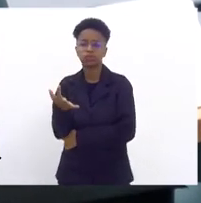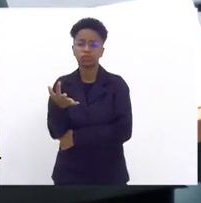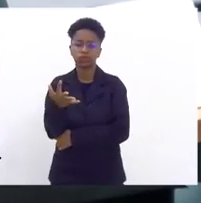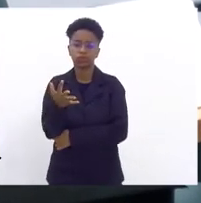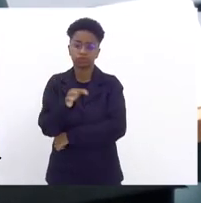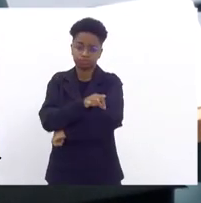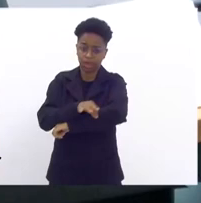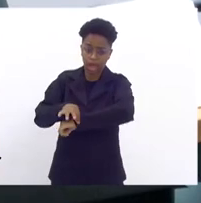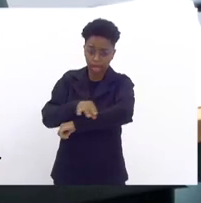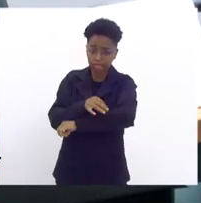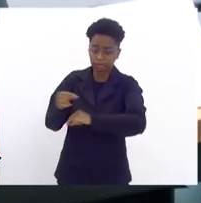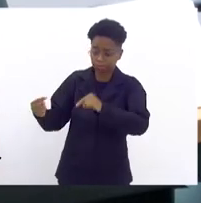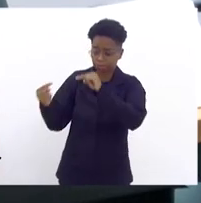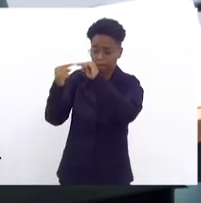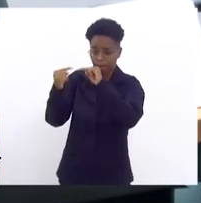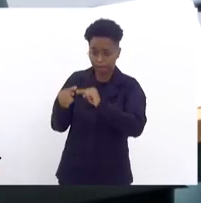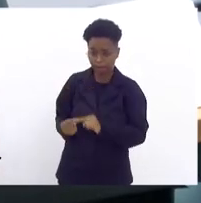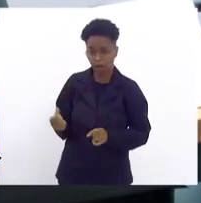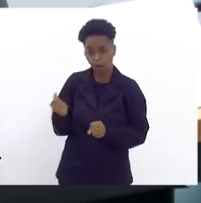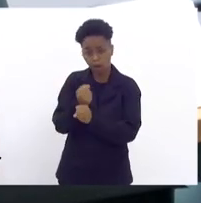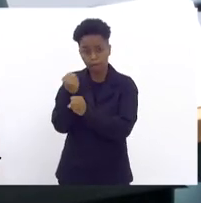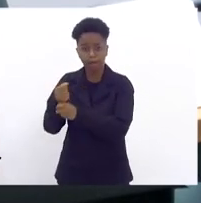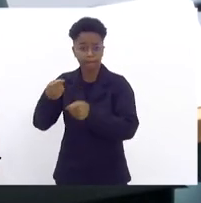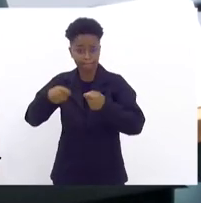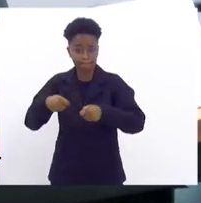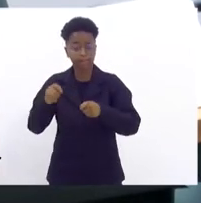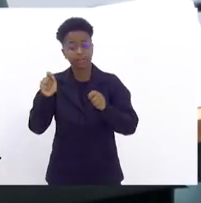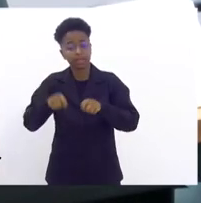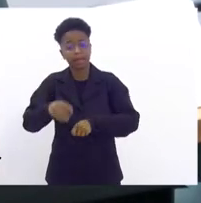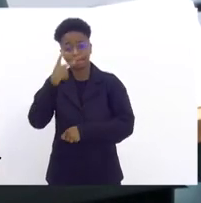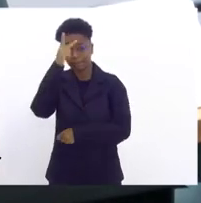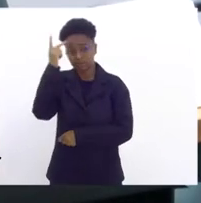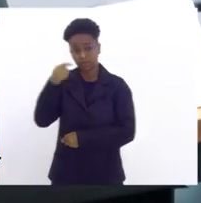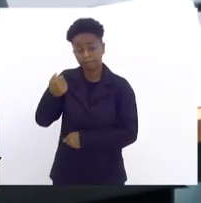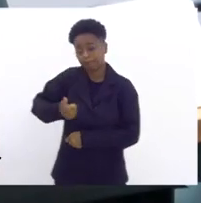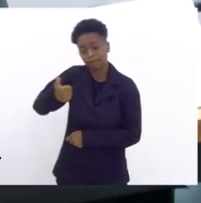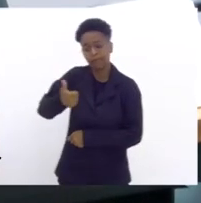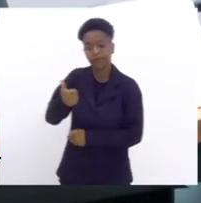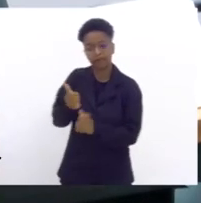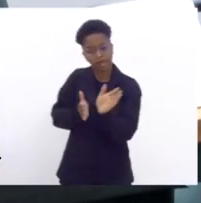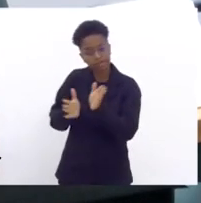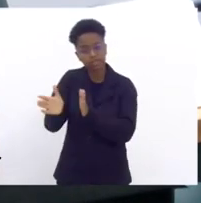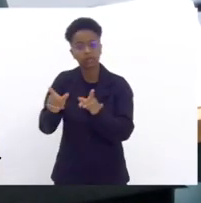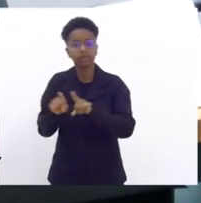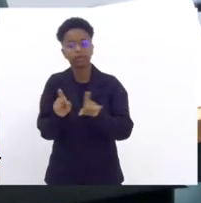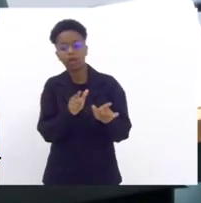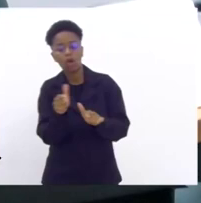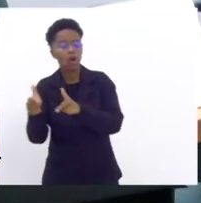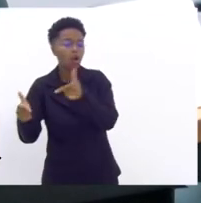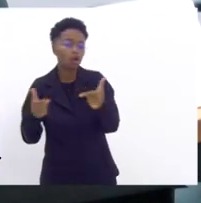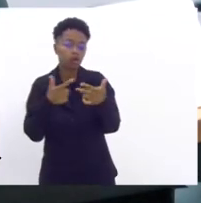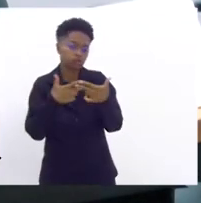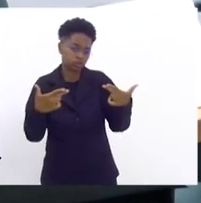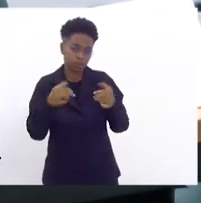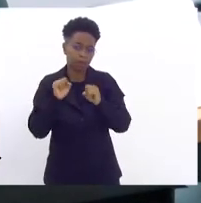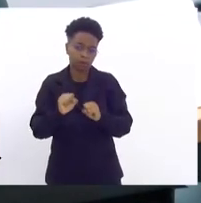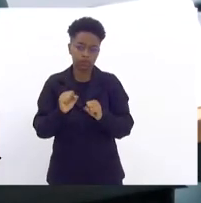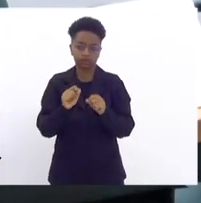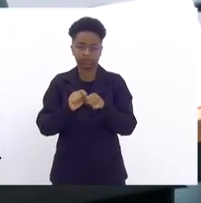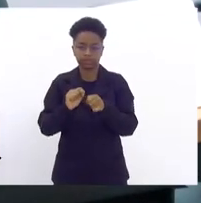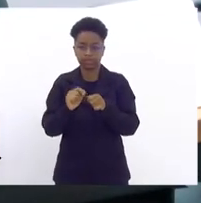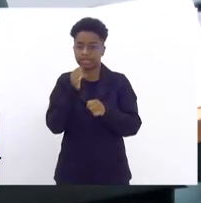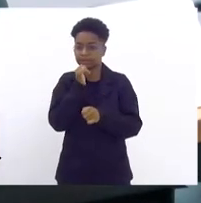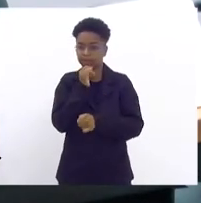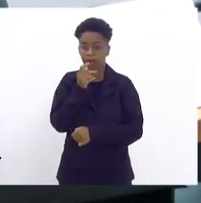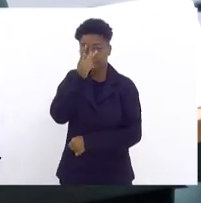arquitetônicas necessárias reformas necessárias para que as pessoas tenham o primeiro acesso né e outras atividades também que a gente pode num segundo momento com relação